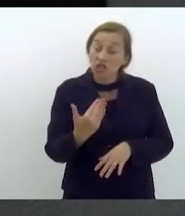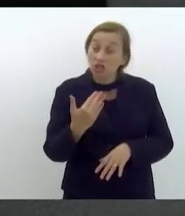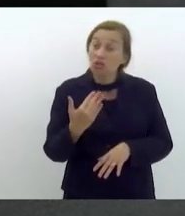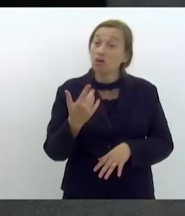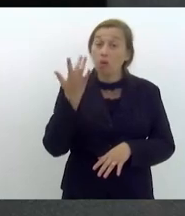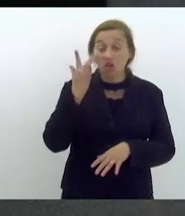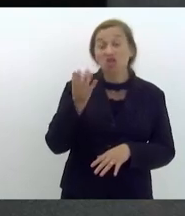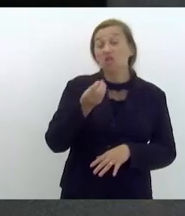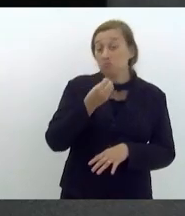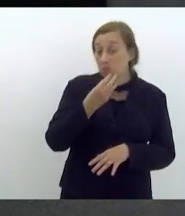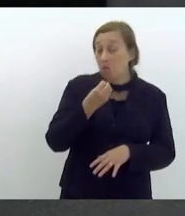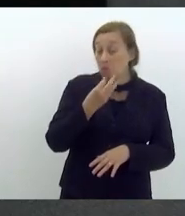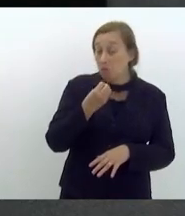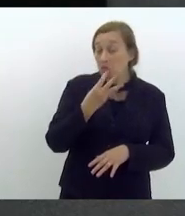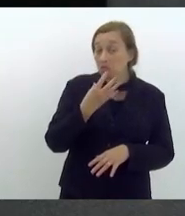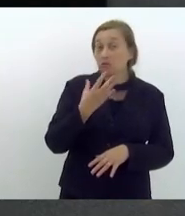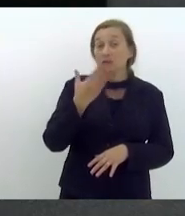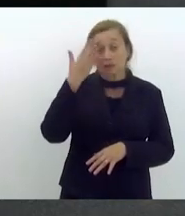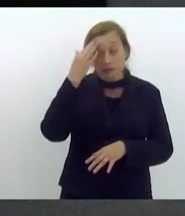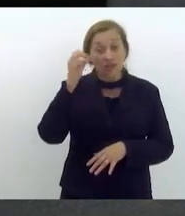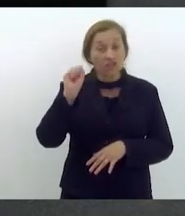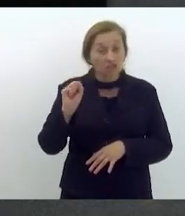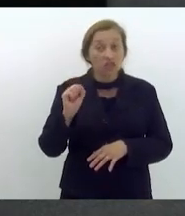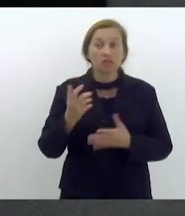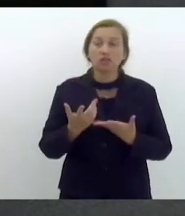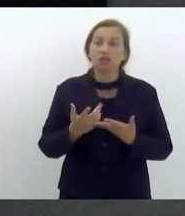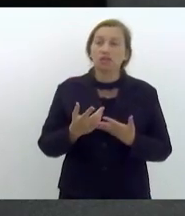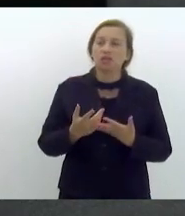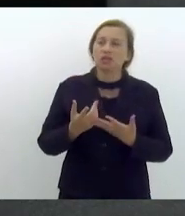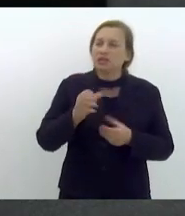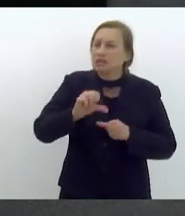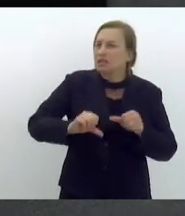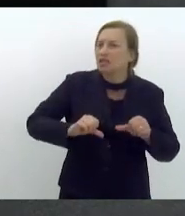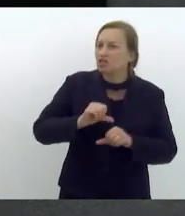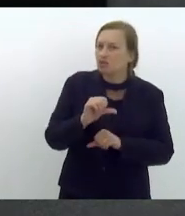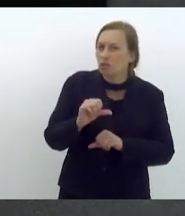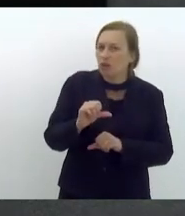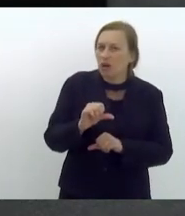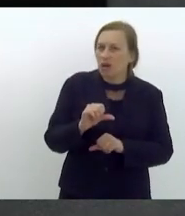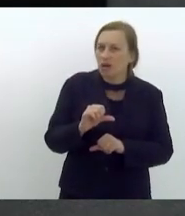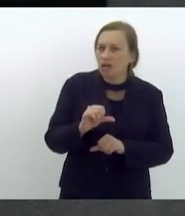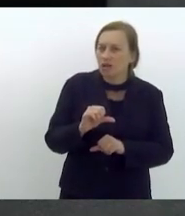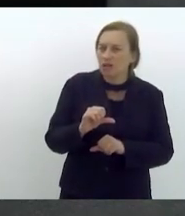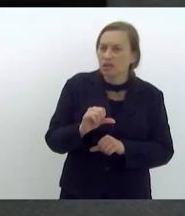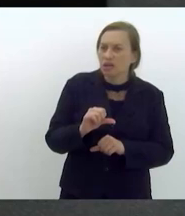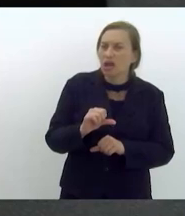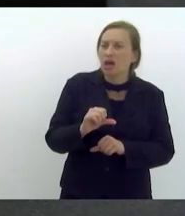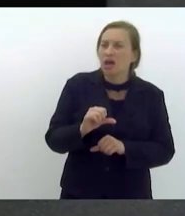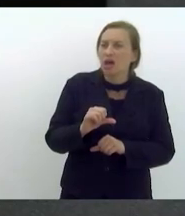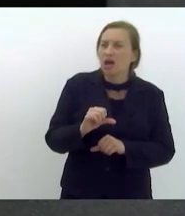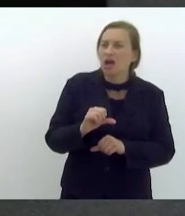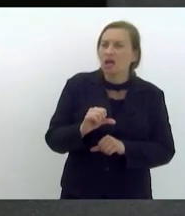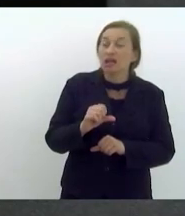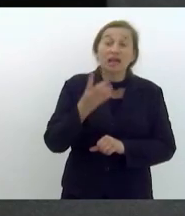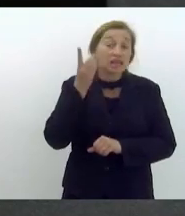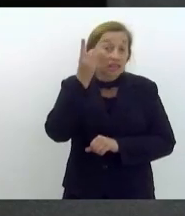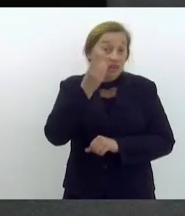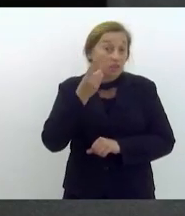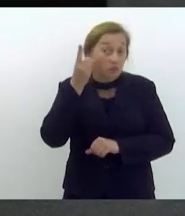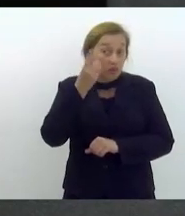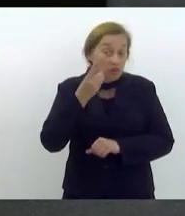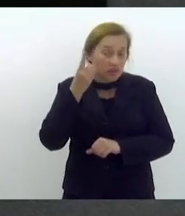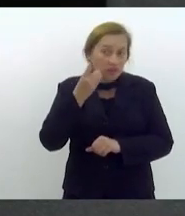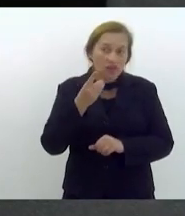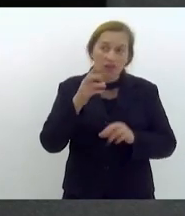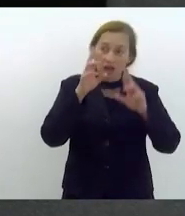me pareceu muito Prudente muito sábia de transformar quem sabe a deputada